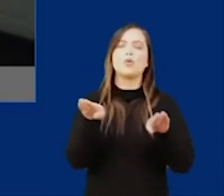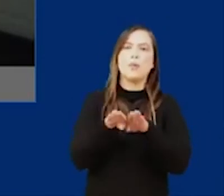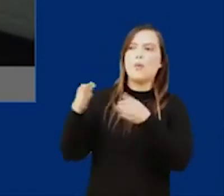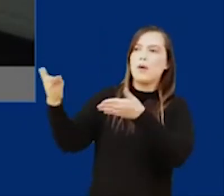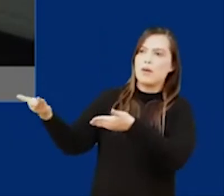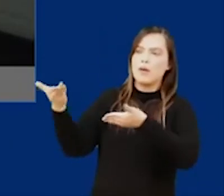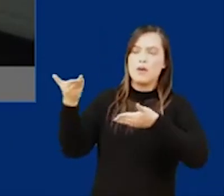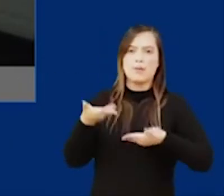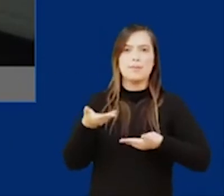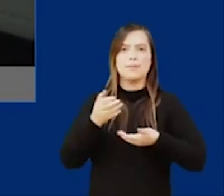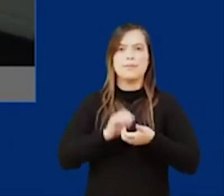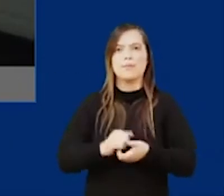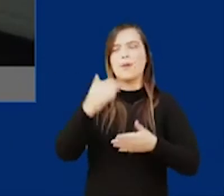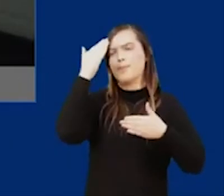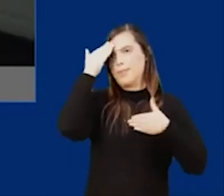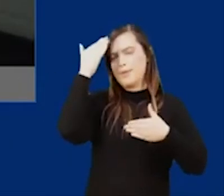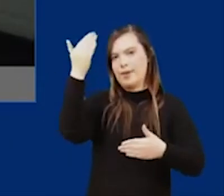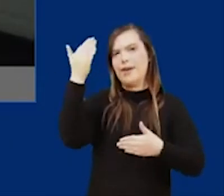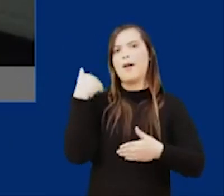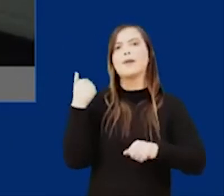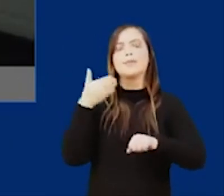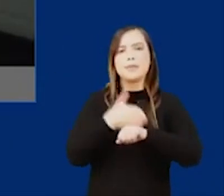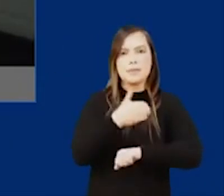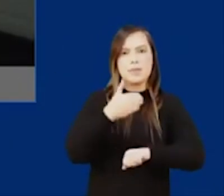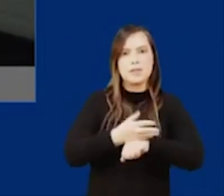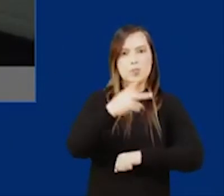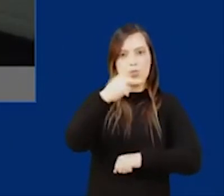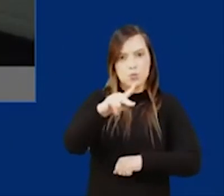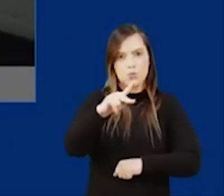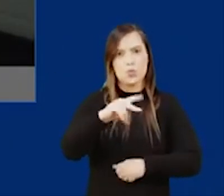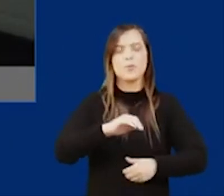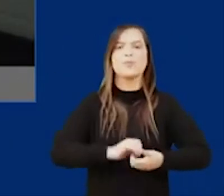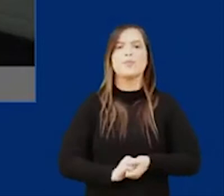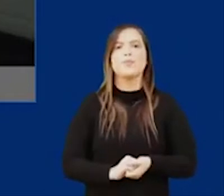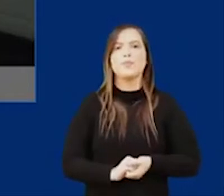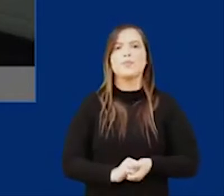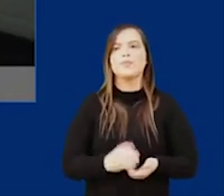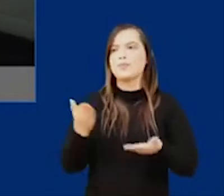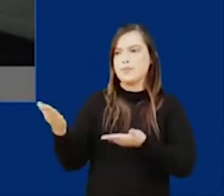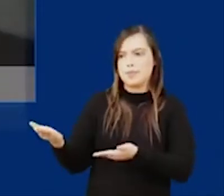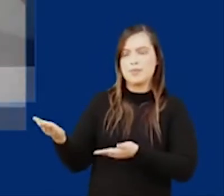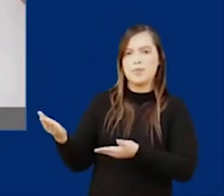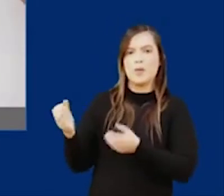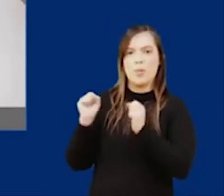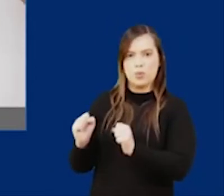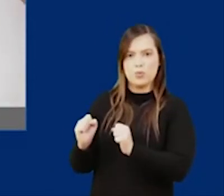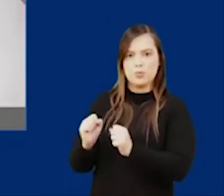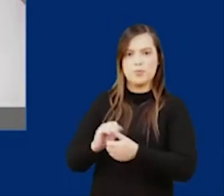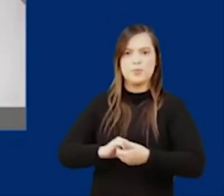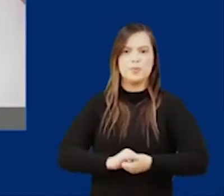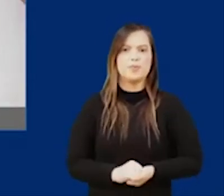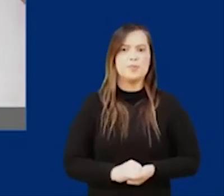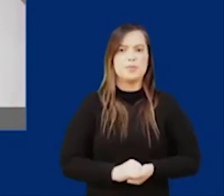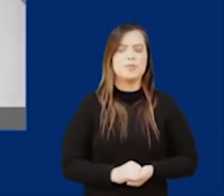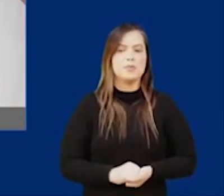bem-vinda, obrigada pela presença. Passo a palavra para você agora.